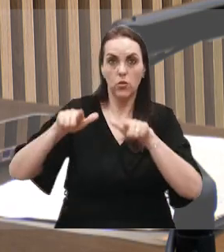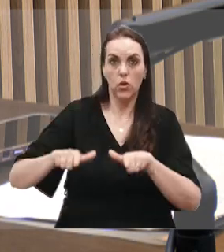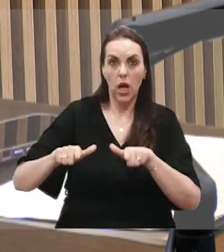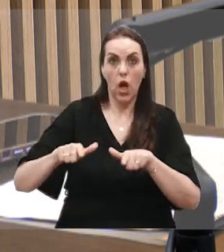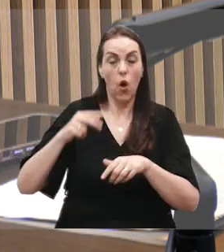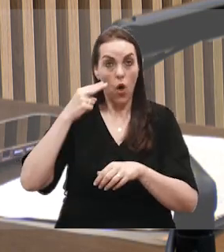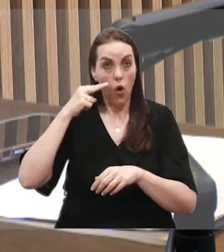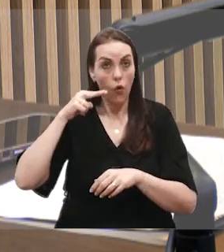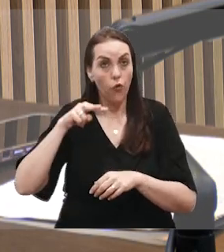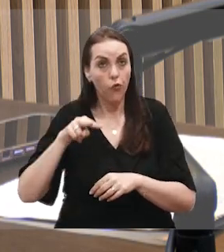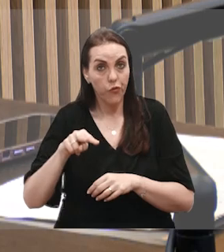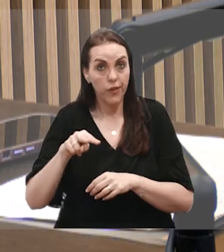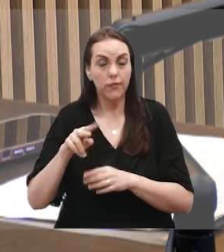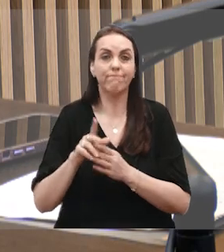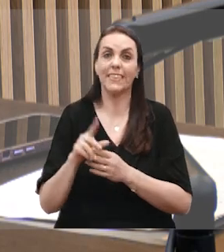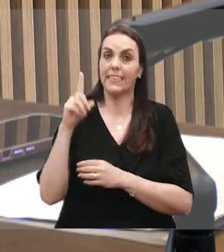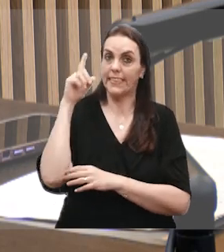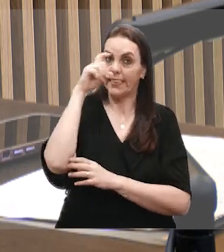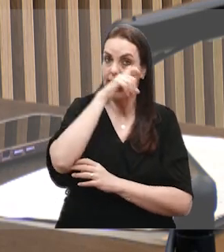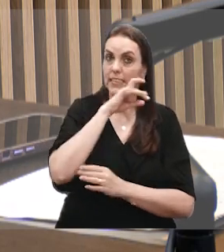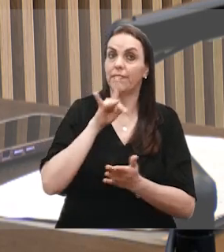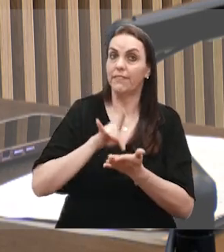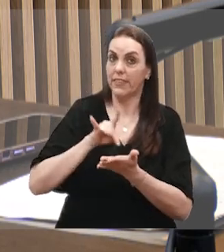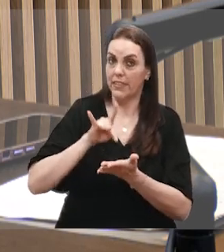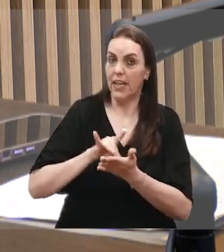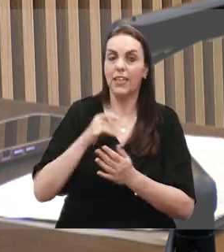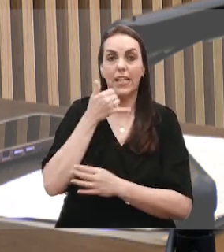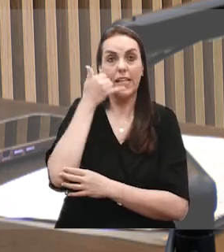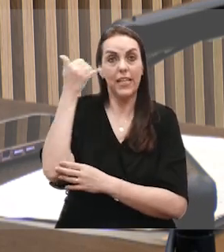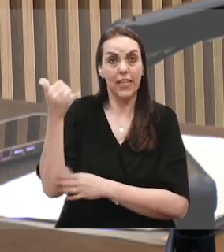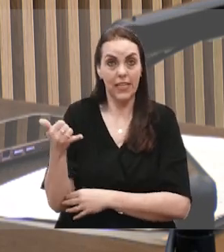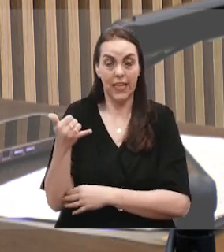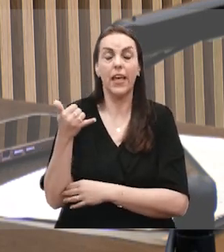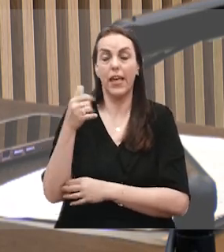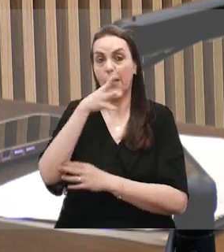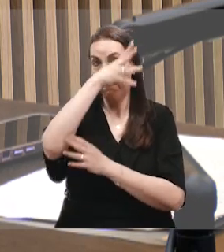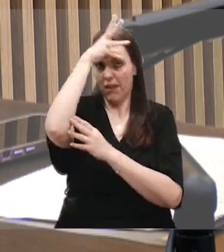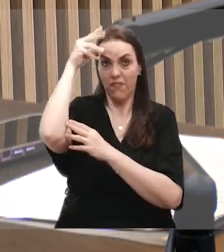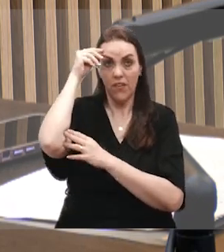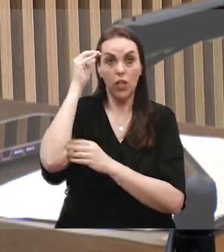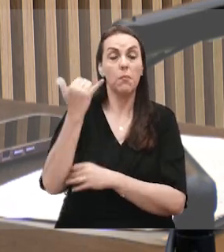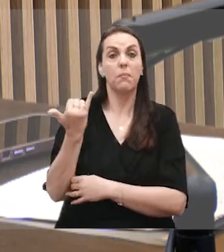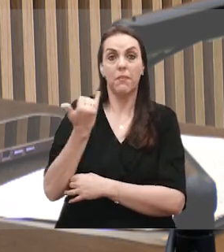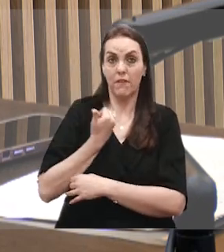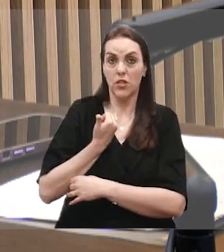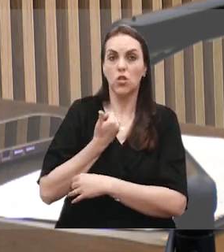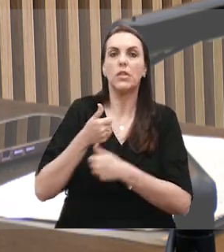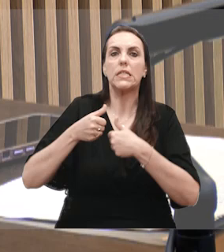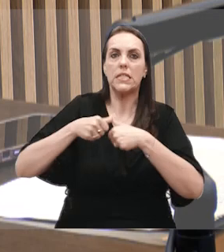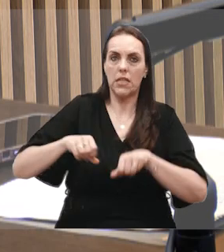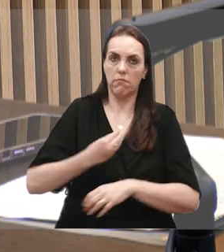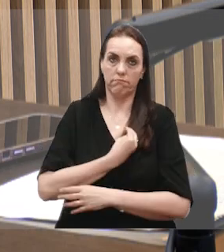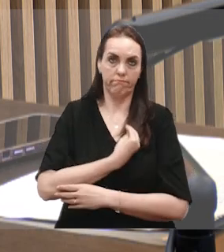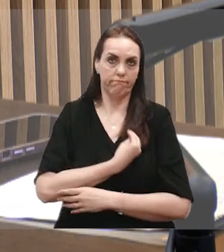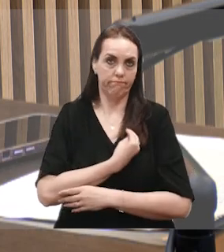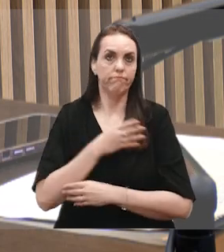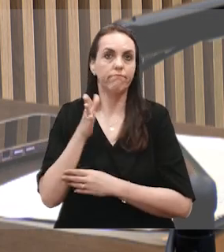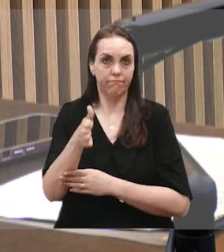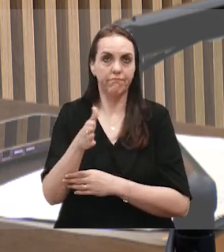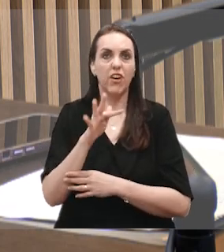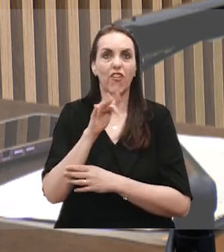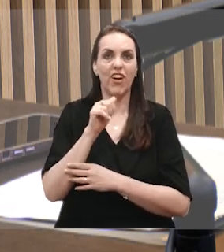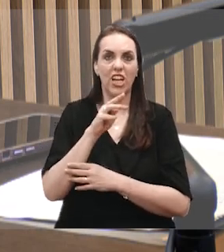meio crítico a situação. Liguei pro prefeito e o prefeito me sinalizou que ele tinha estado no Fátima e que eles tinham mandado